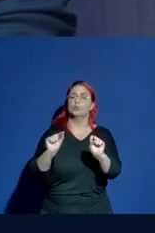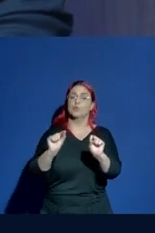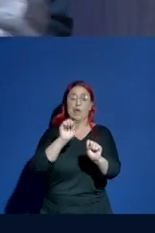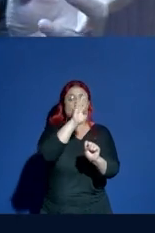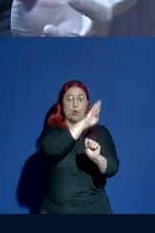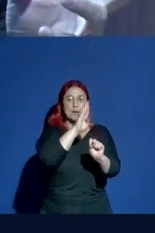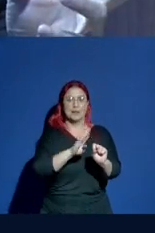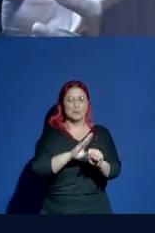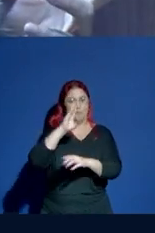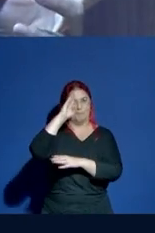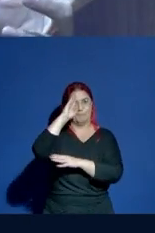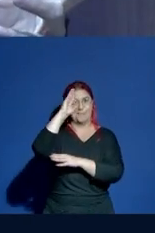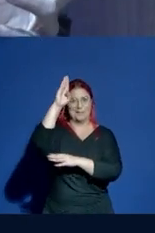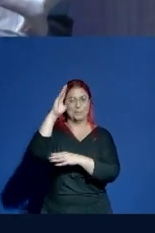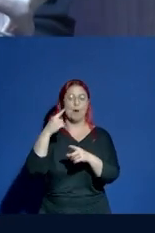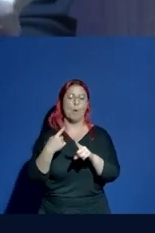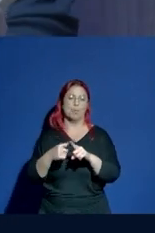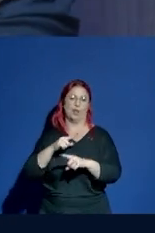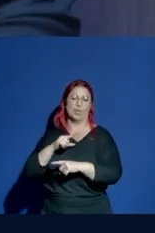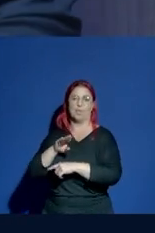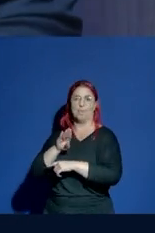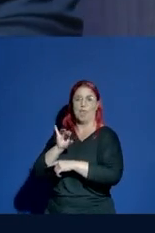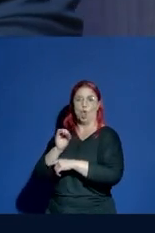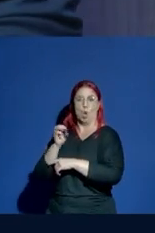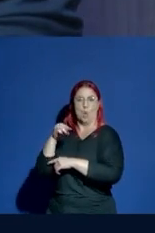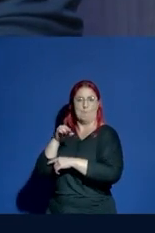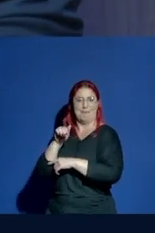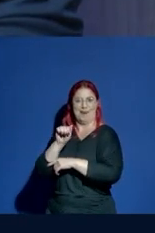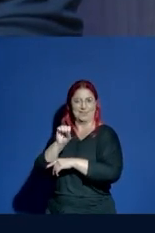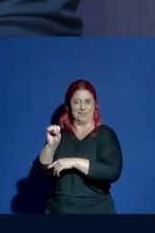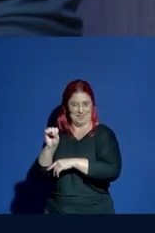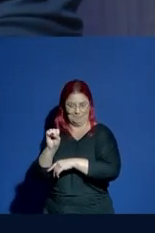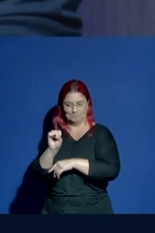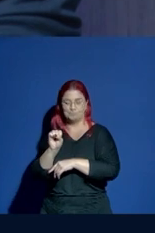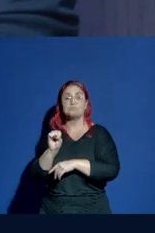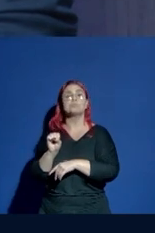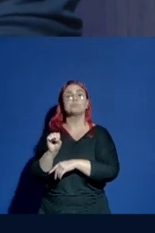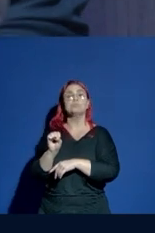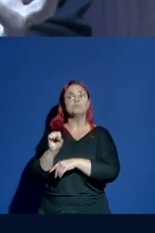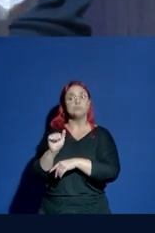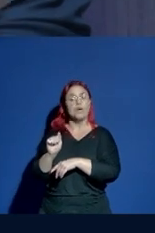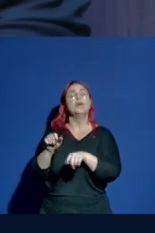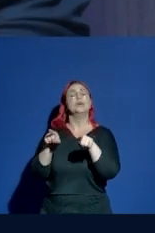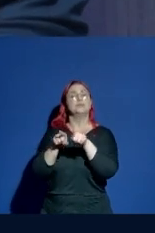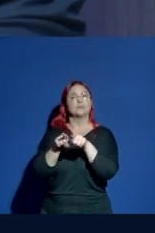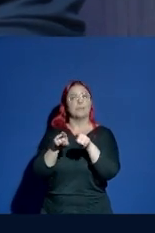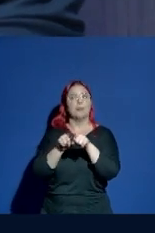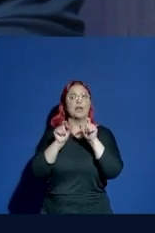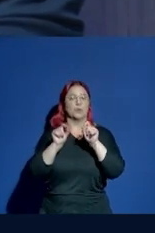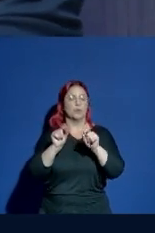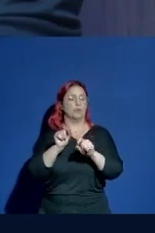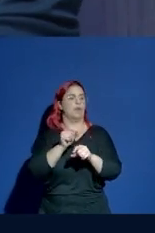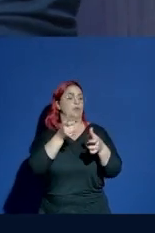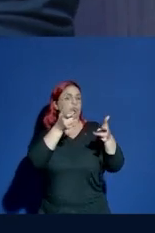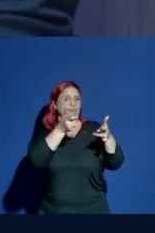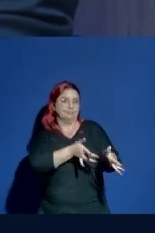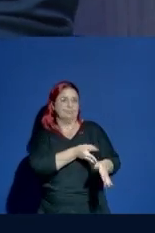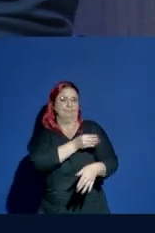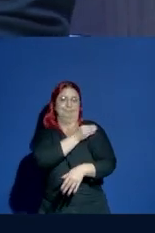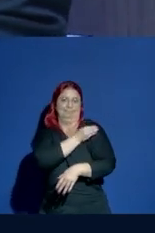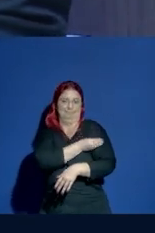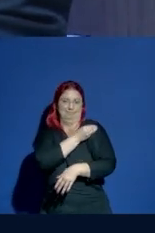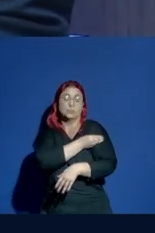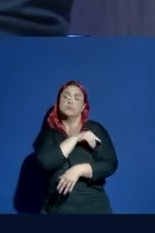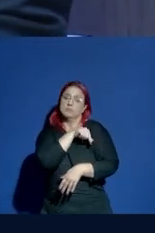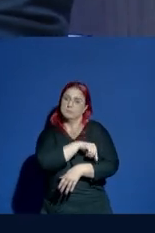pelo seu pela sua biomassa é e pelos resíduos até na produção do etanol possa ser